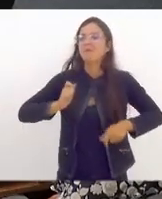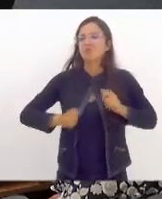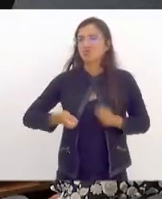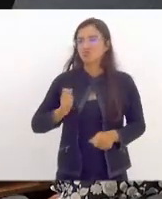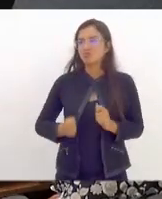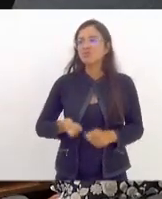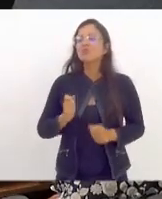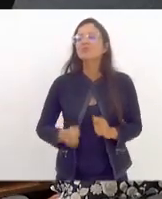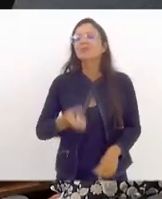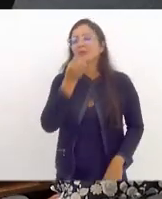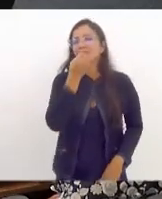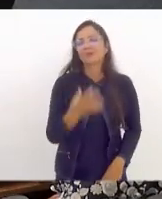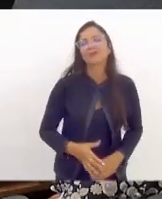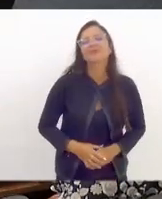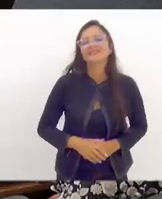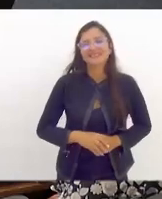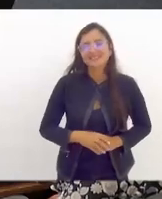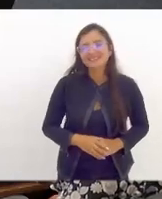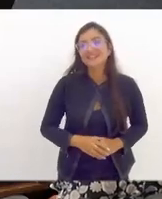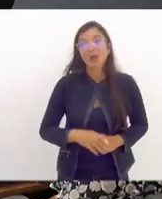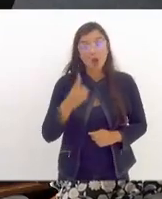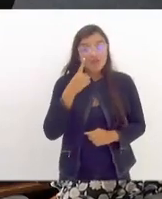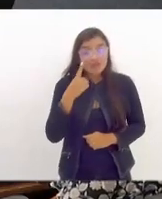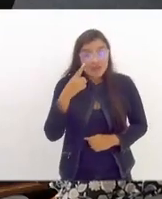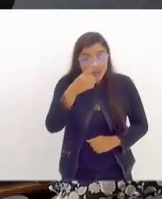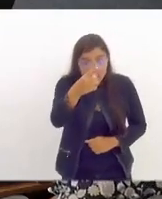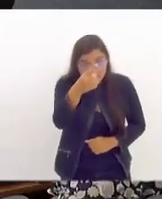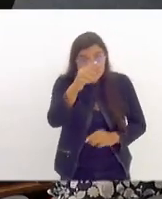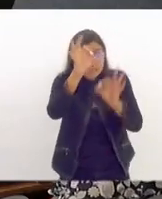usa Eu também quis trazer exatamente